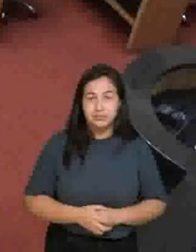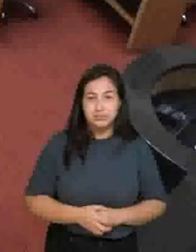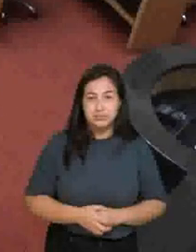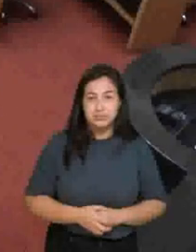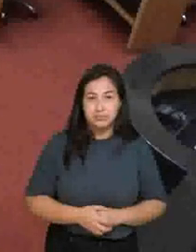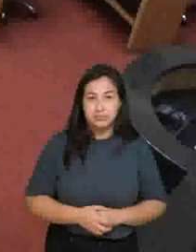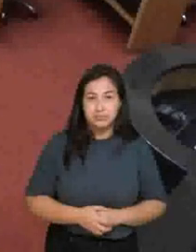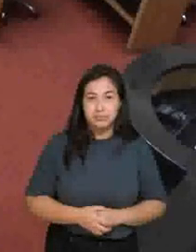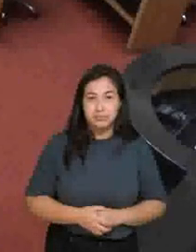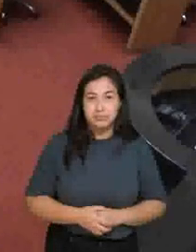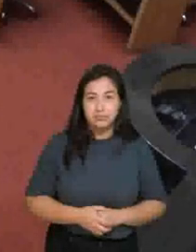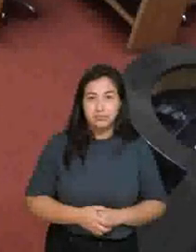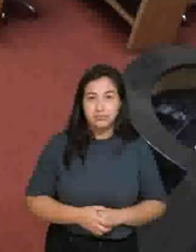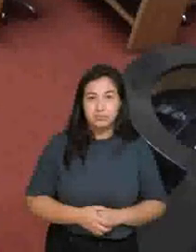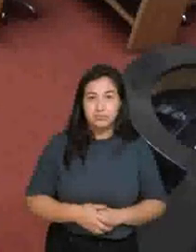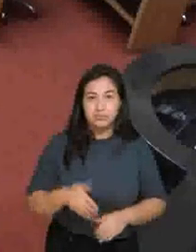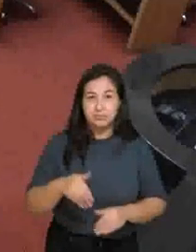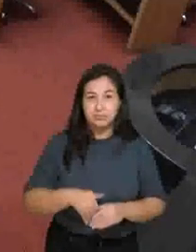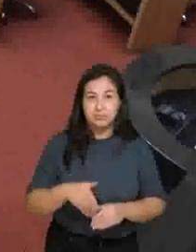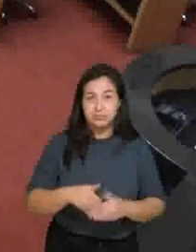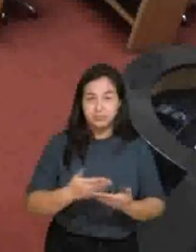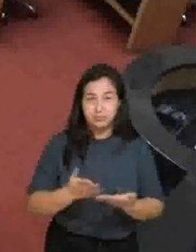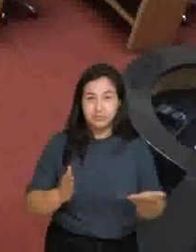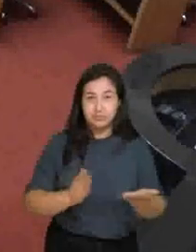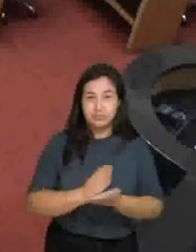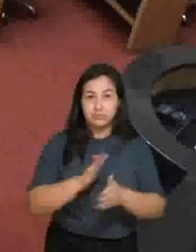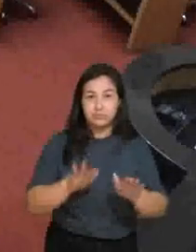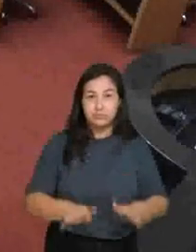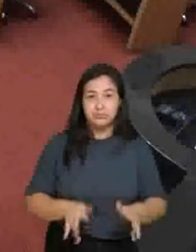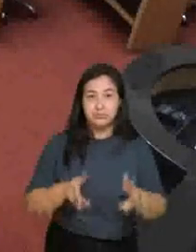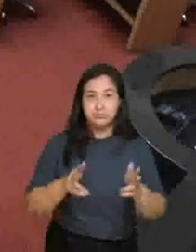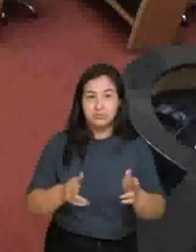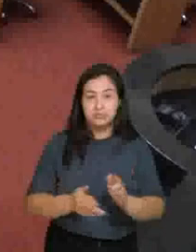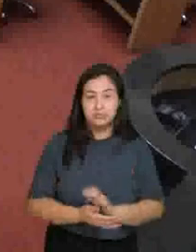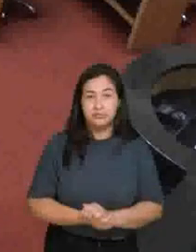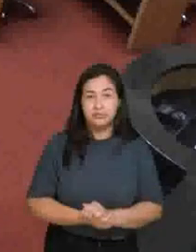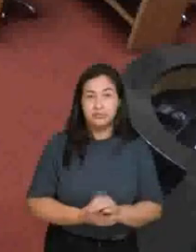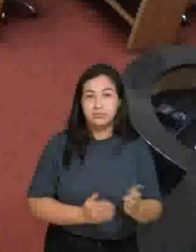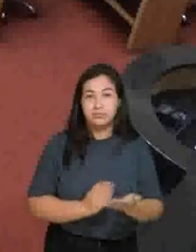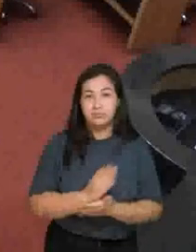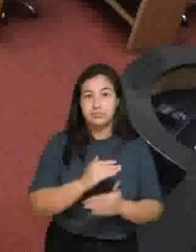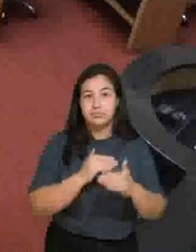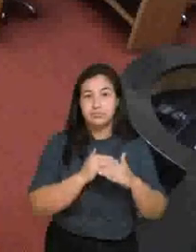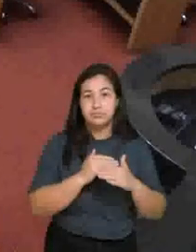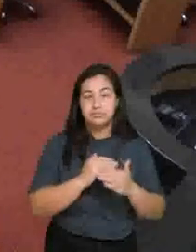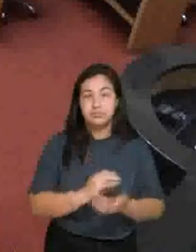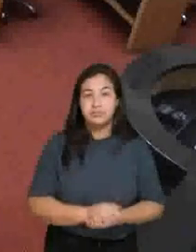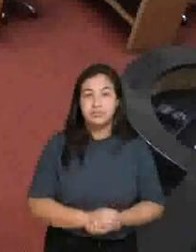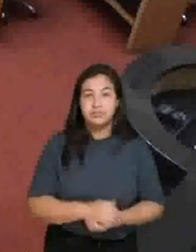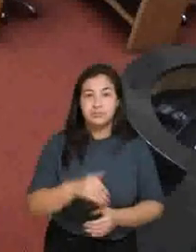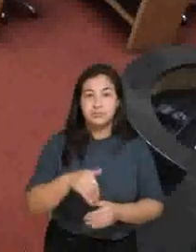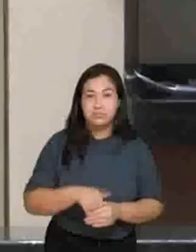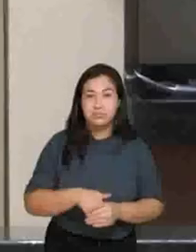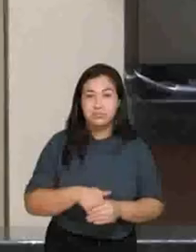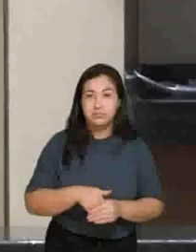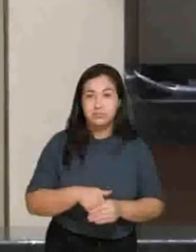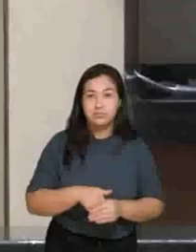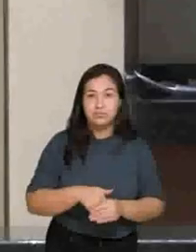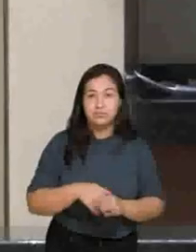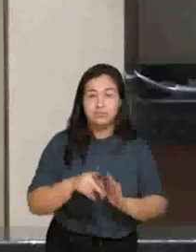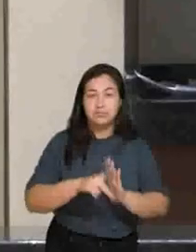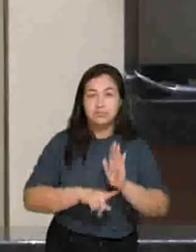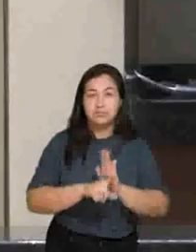Ou melhor, em votação, deputados que aprovam, permaneçam como se encontram. Aprovado por unanimidade. Votação da redação final do projeto de